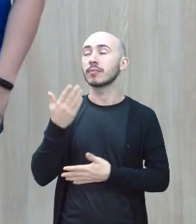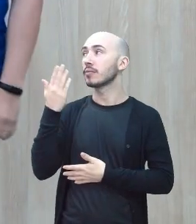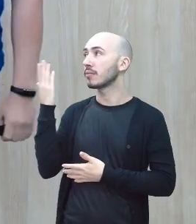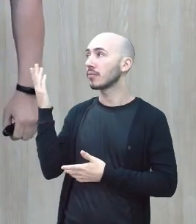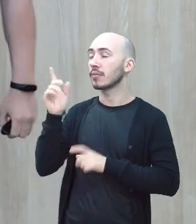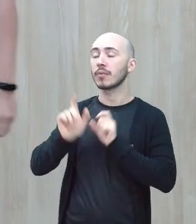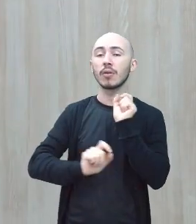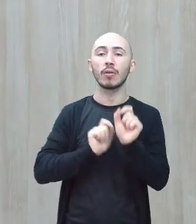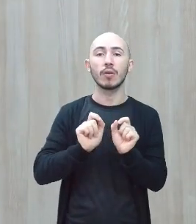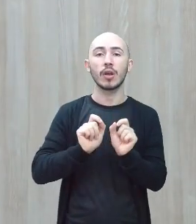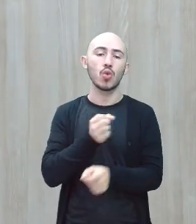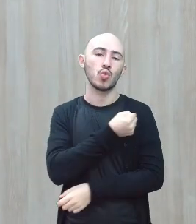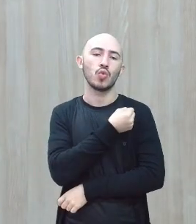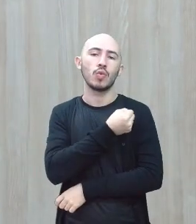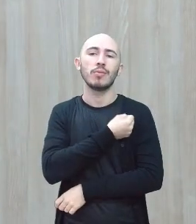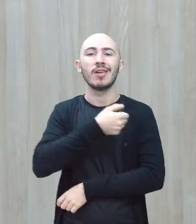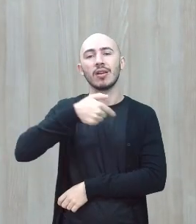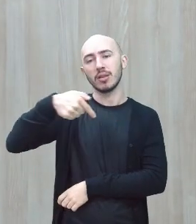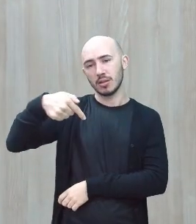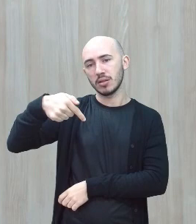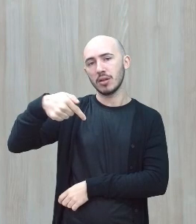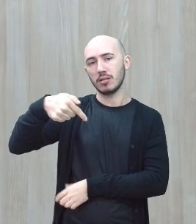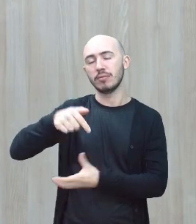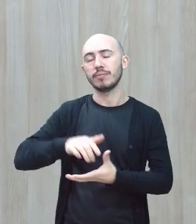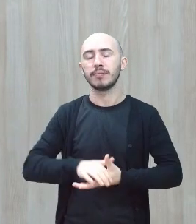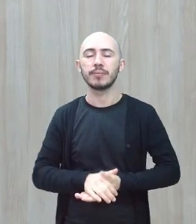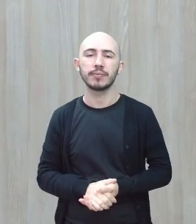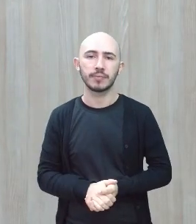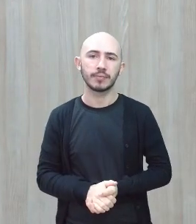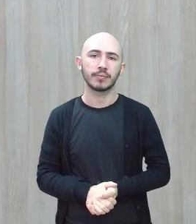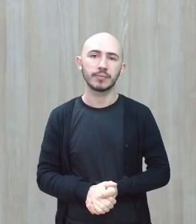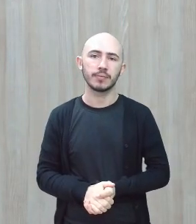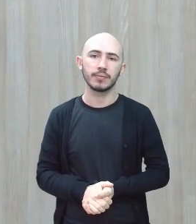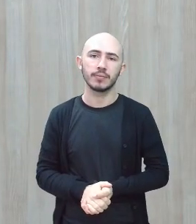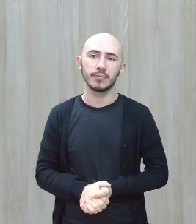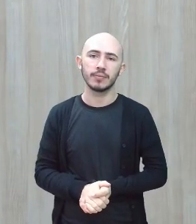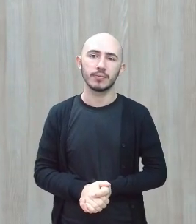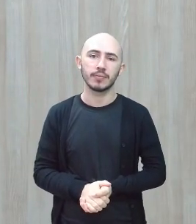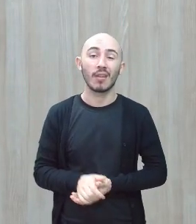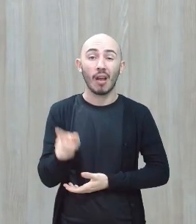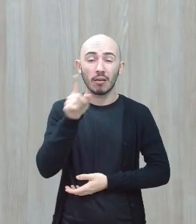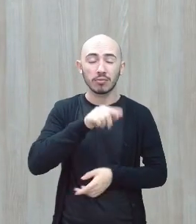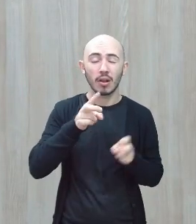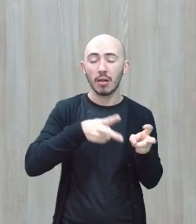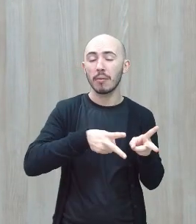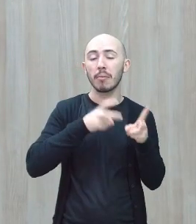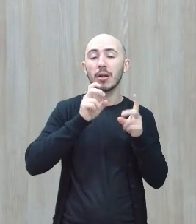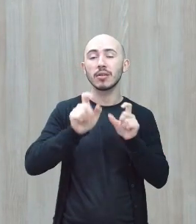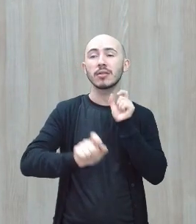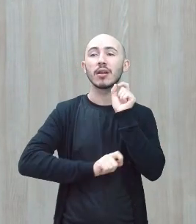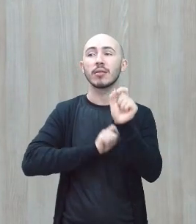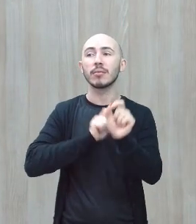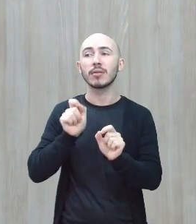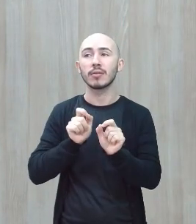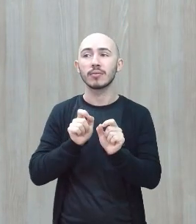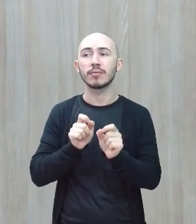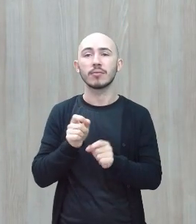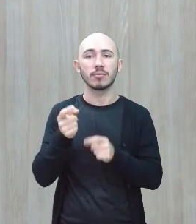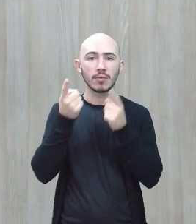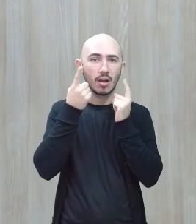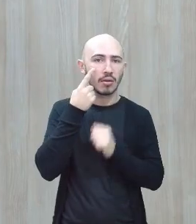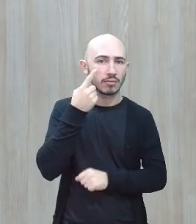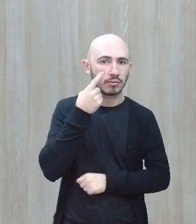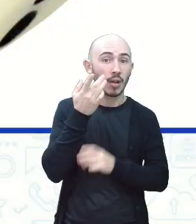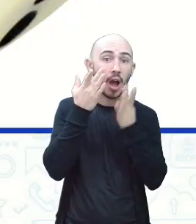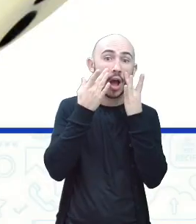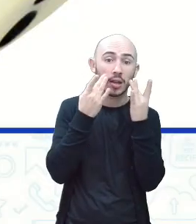número 7, tá? O número 7 é o seguinte. Vocês percebem que... Presta atenção aqui nessa